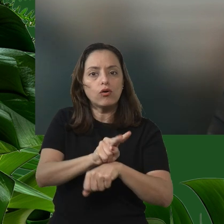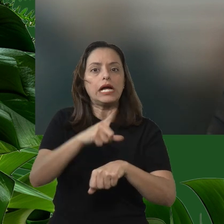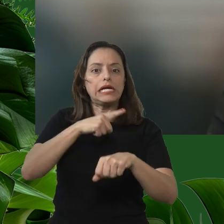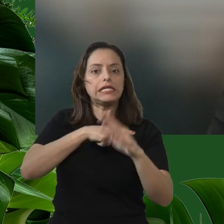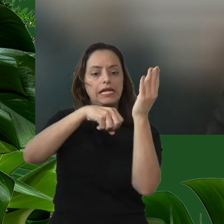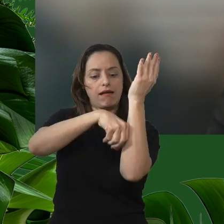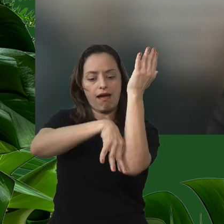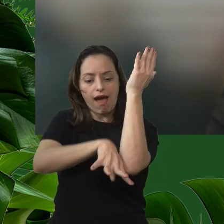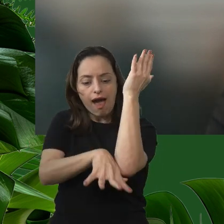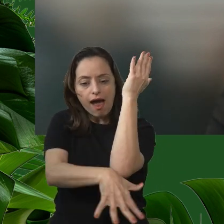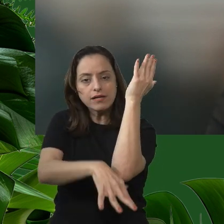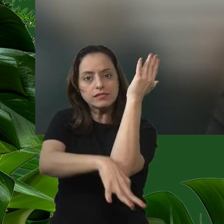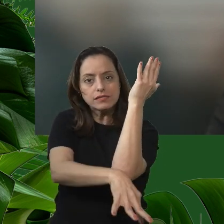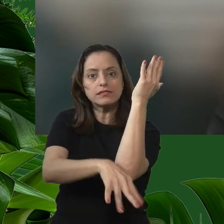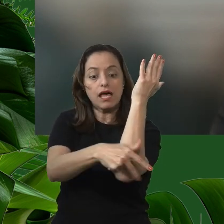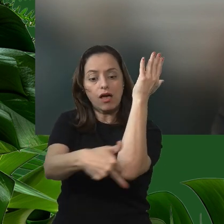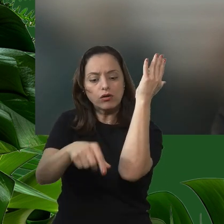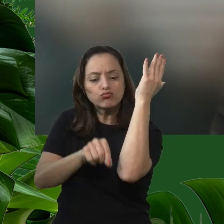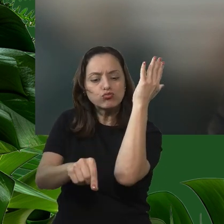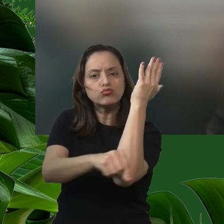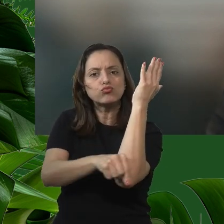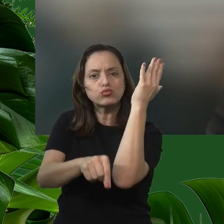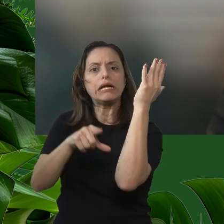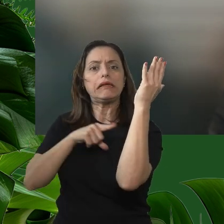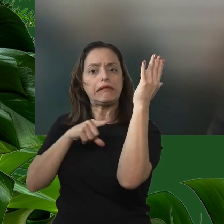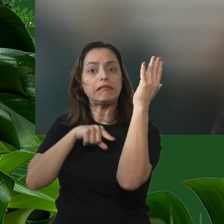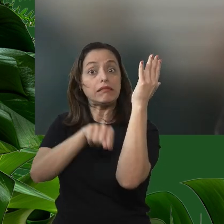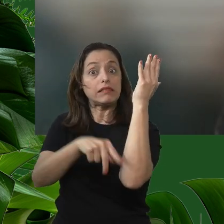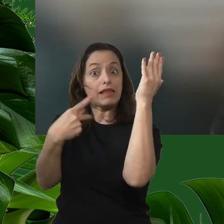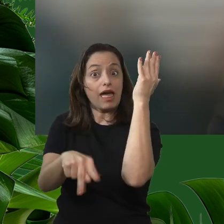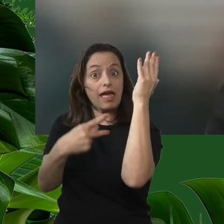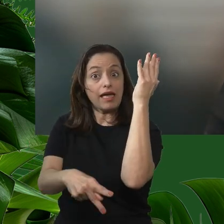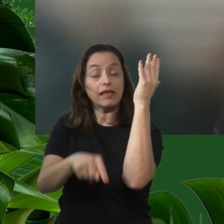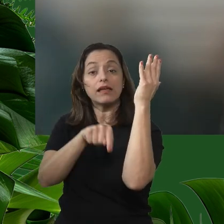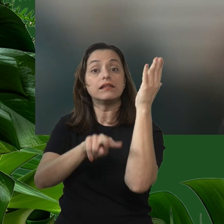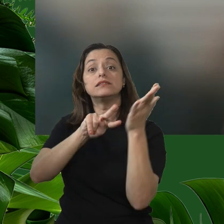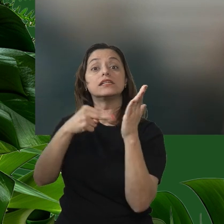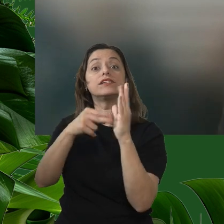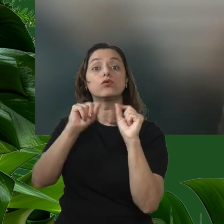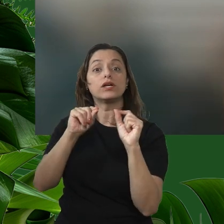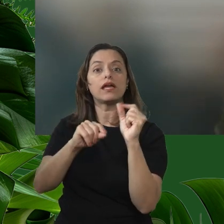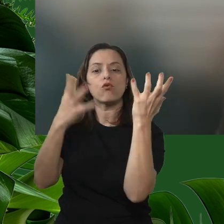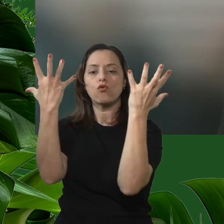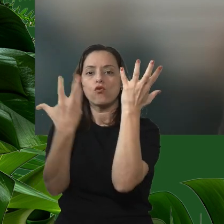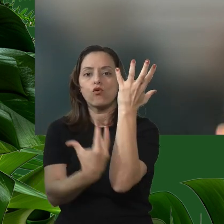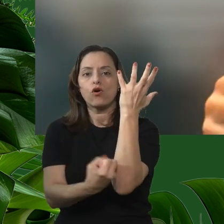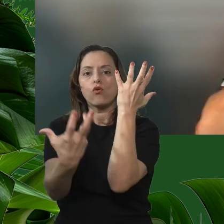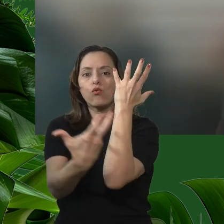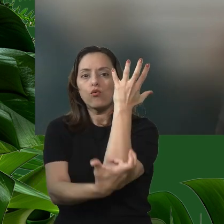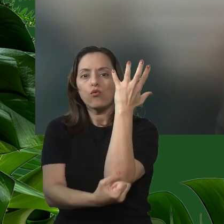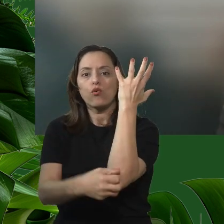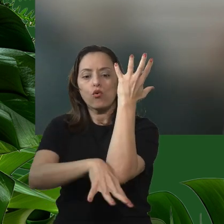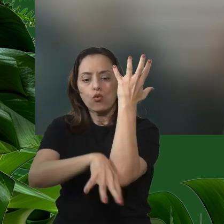os micro-organismos que devem habitar esse ambiente presentes, eles funcionam como uma esponja, né? Então, a gente pode pensar os ambientes naturais,